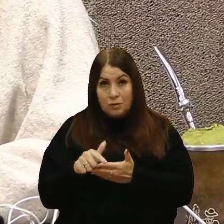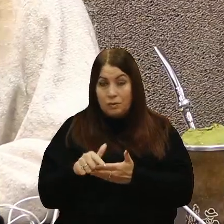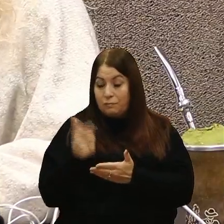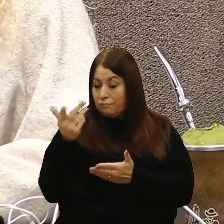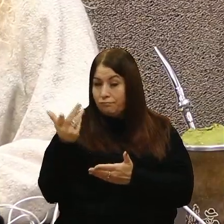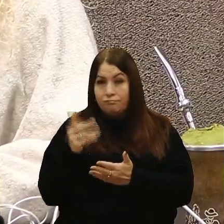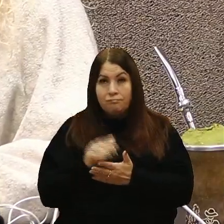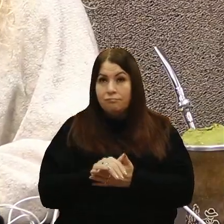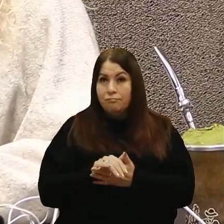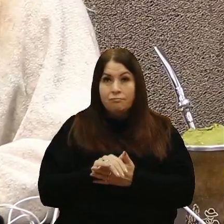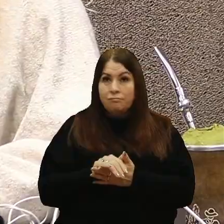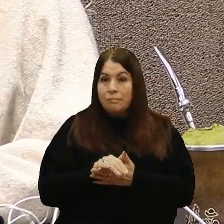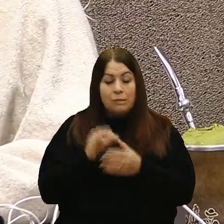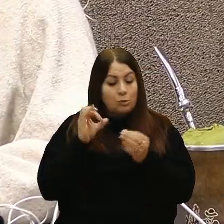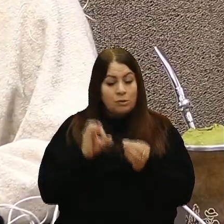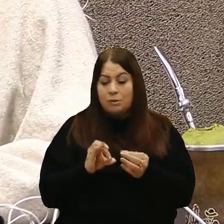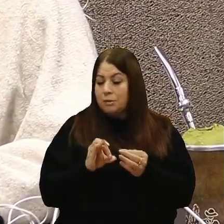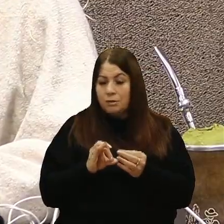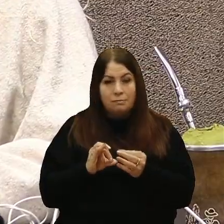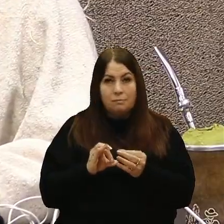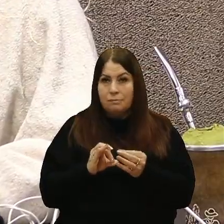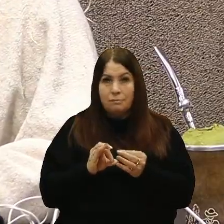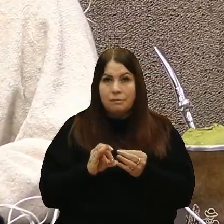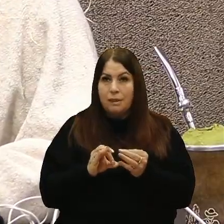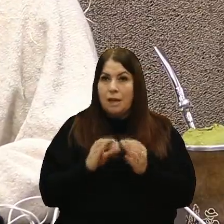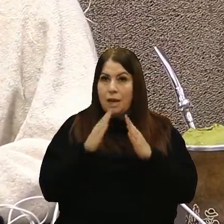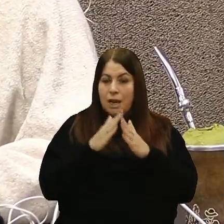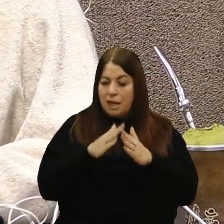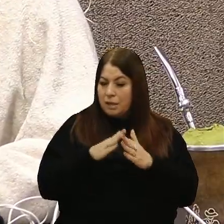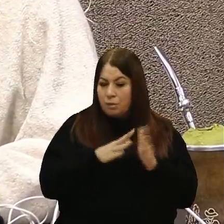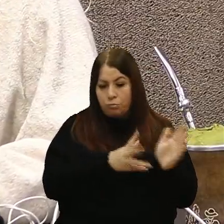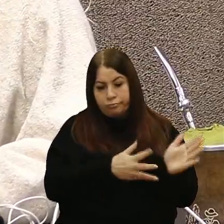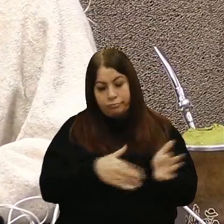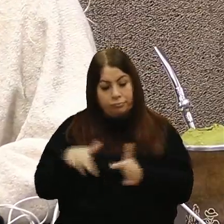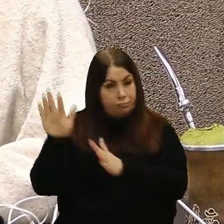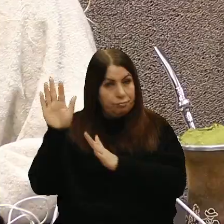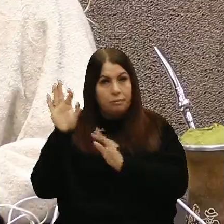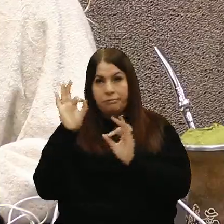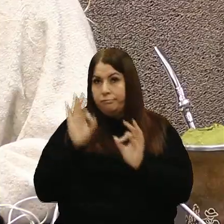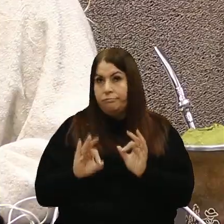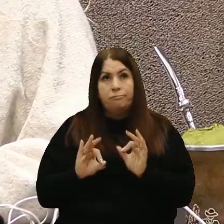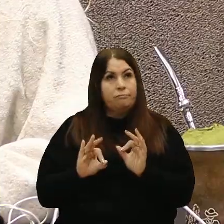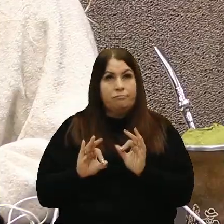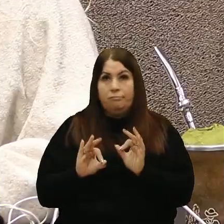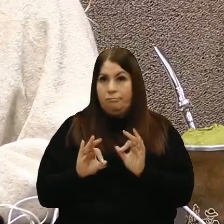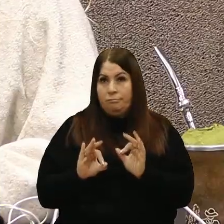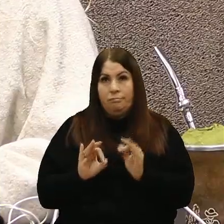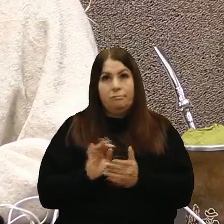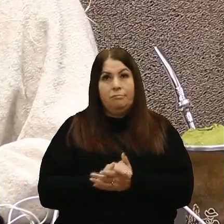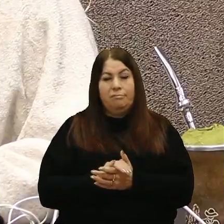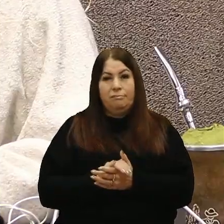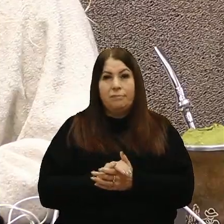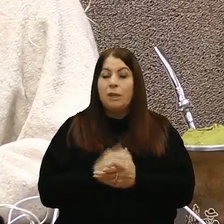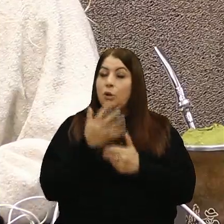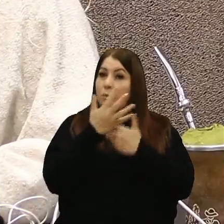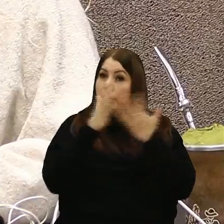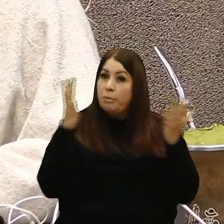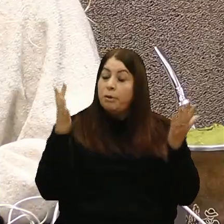tragédia dessas, com certeza absoluta terão suas casas levadas embora. Com certeza. E o meio